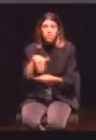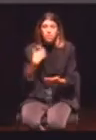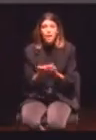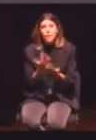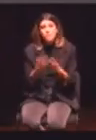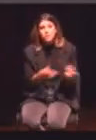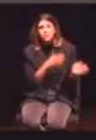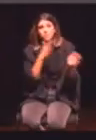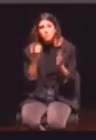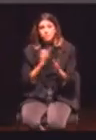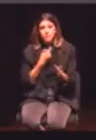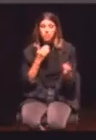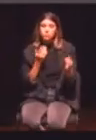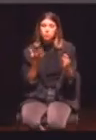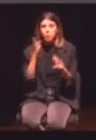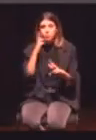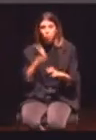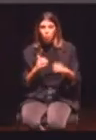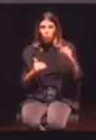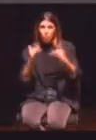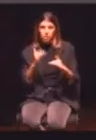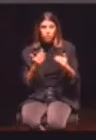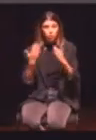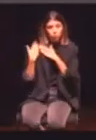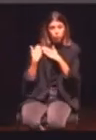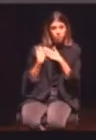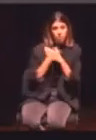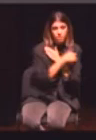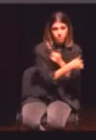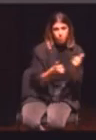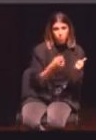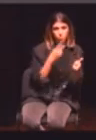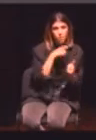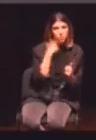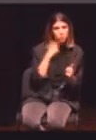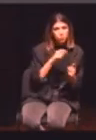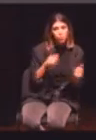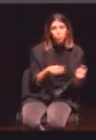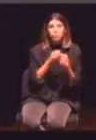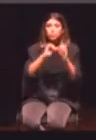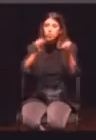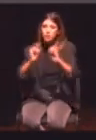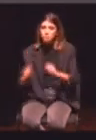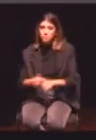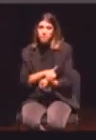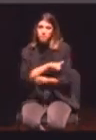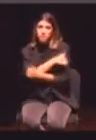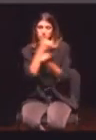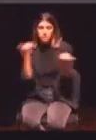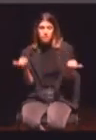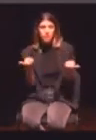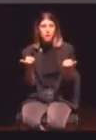que é necessário encontrar um equilíbrio entre o respeito pelo bem-estar dos pomos, a higiene da cidade e o bem-estar dos municípios. Obrigada.